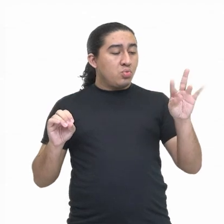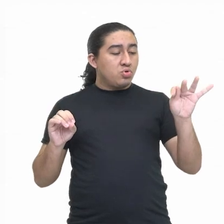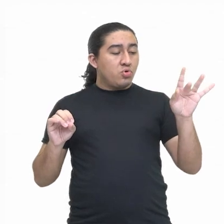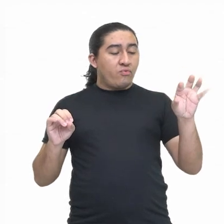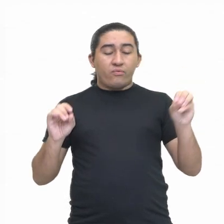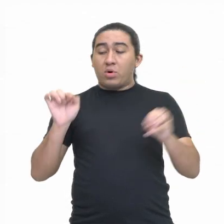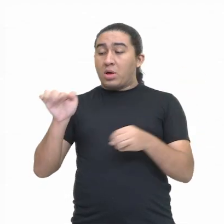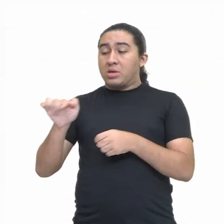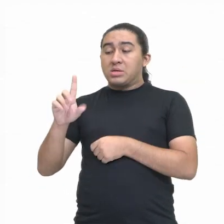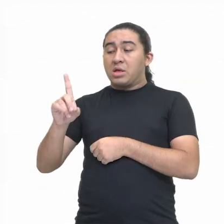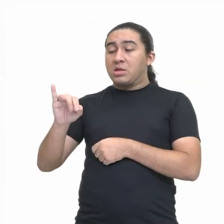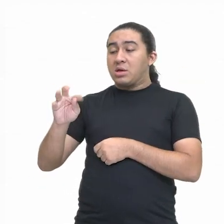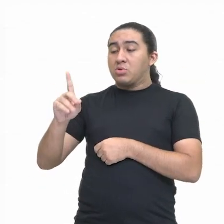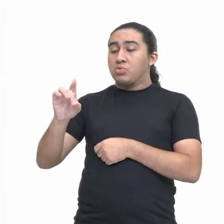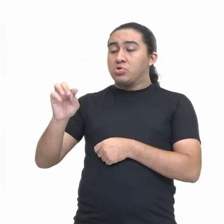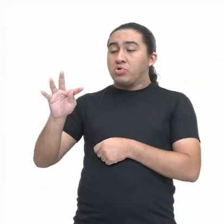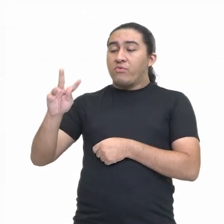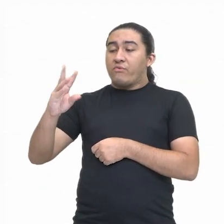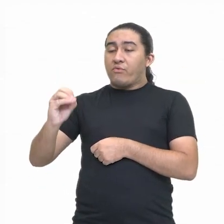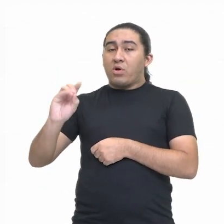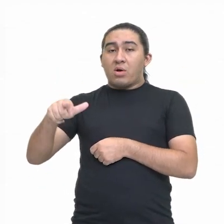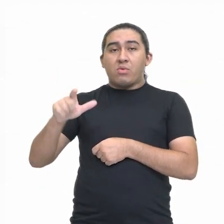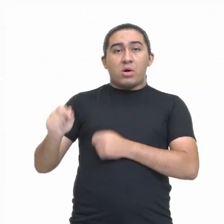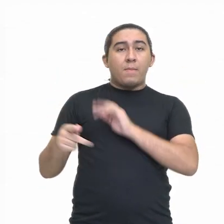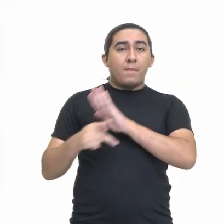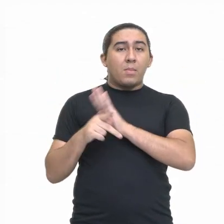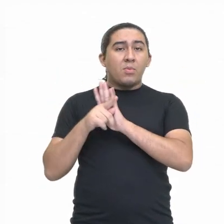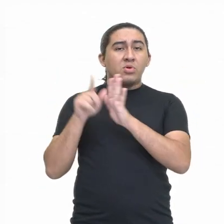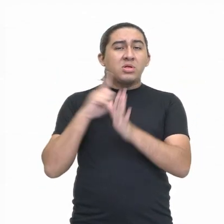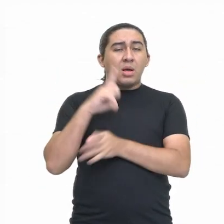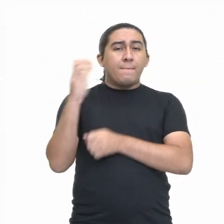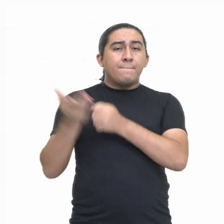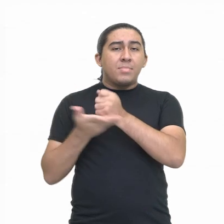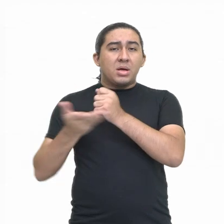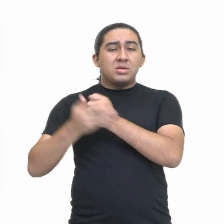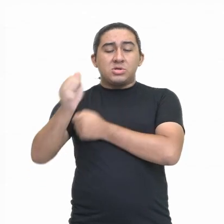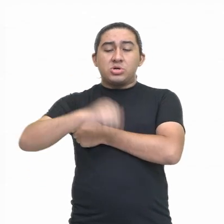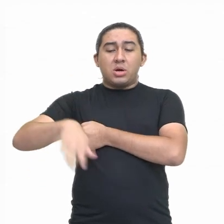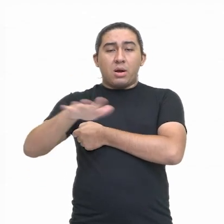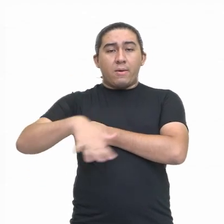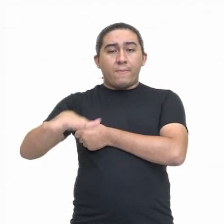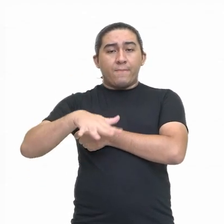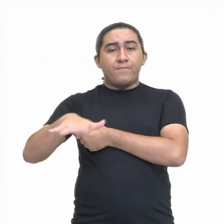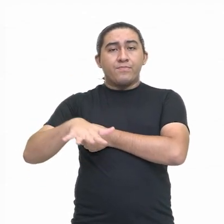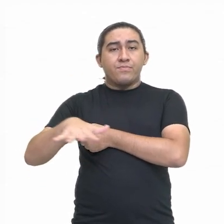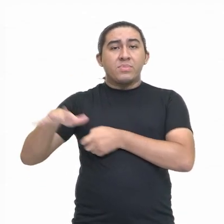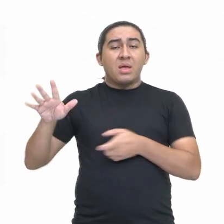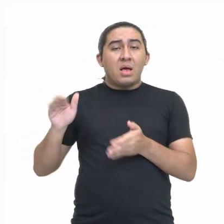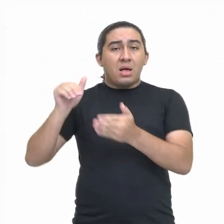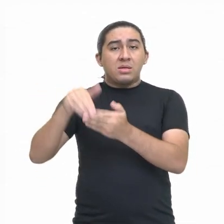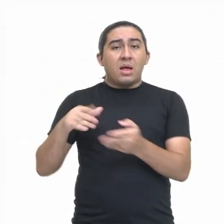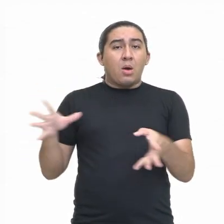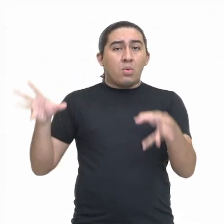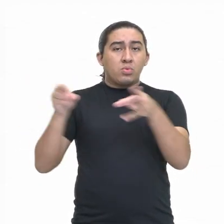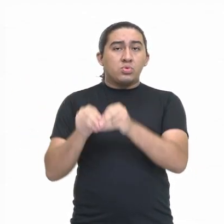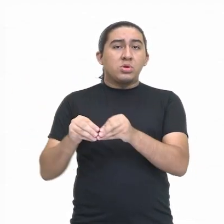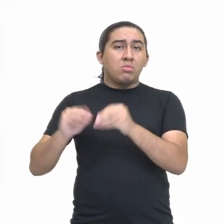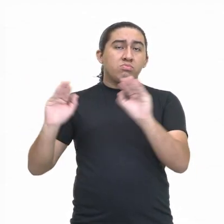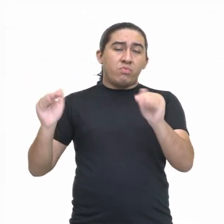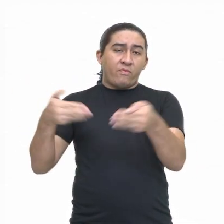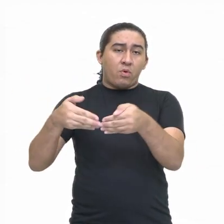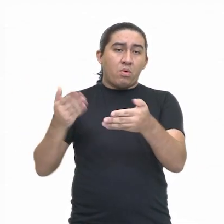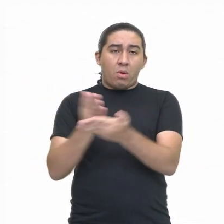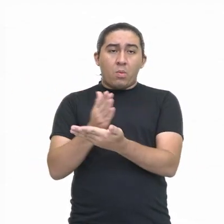dedutivo é aquele raciocínio que parte, né, de premissas gerais para conclusões